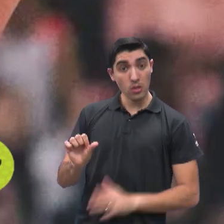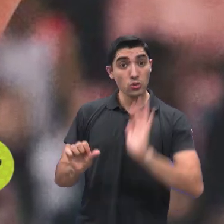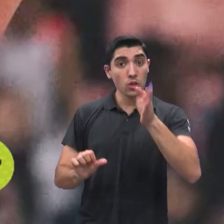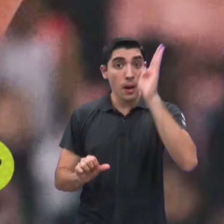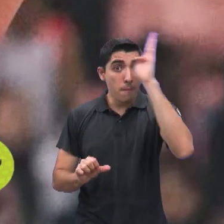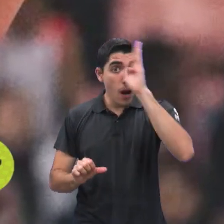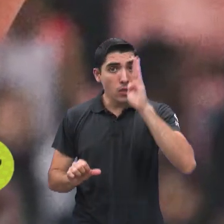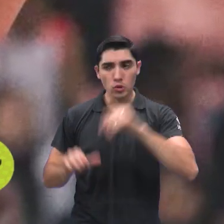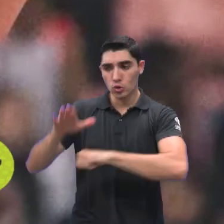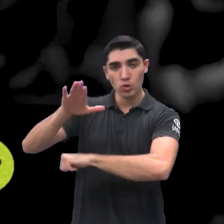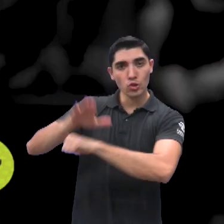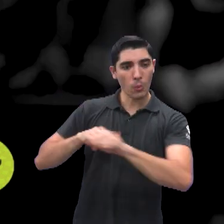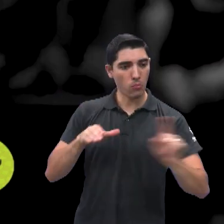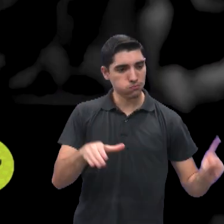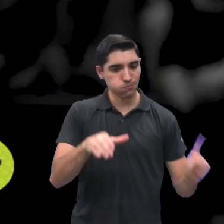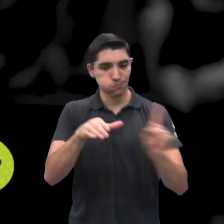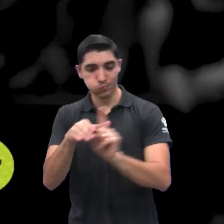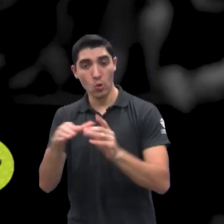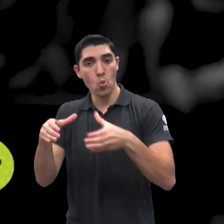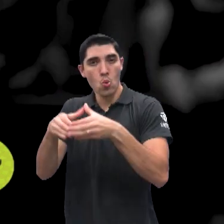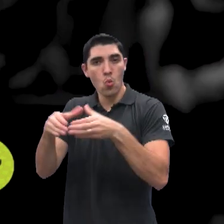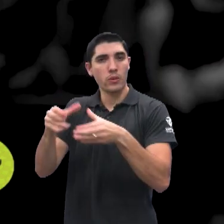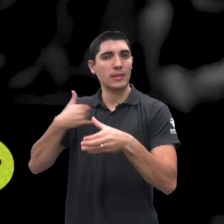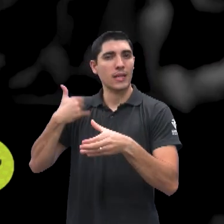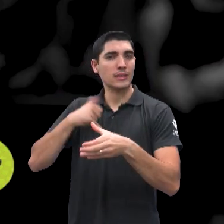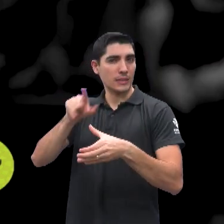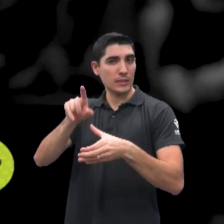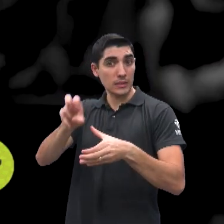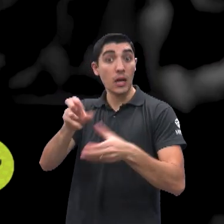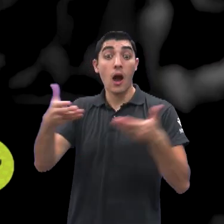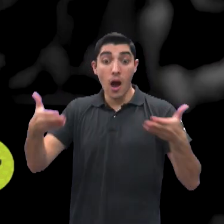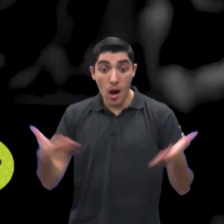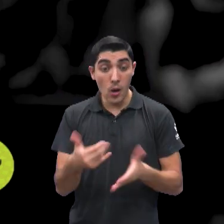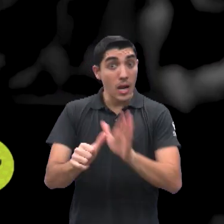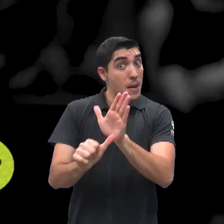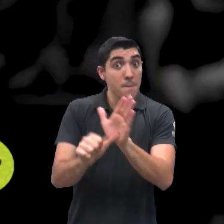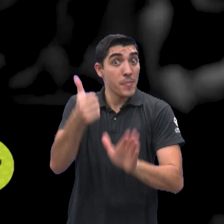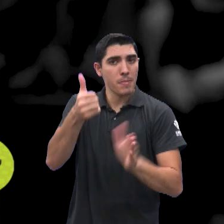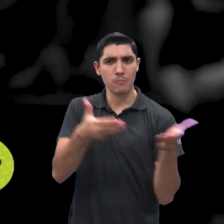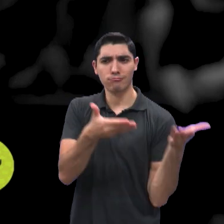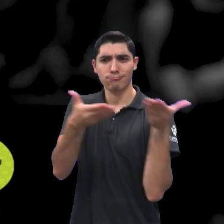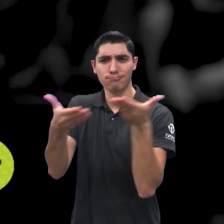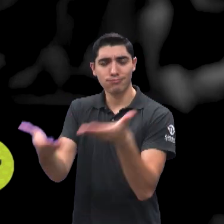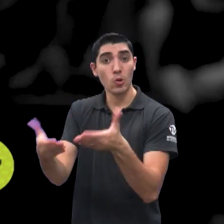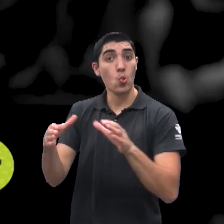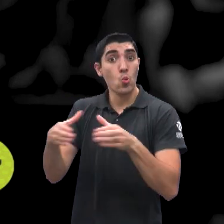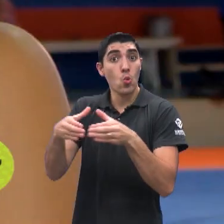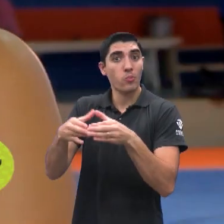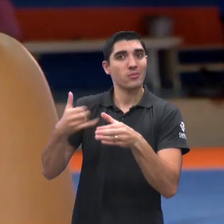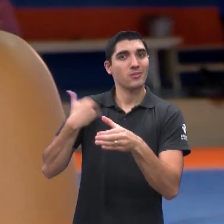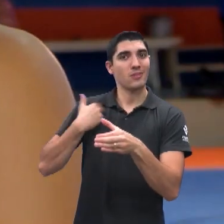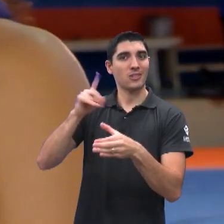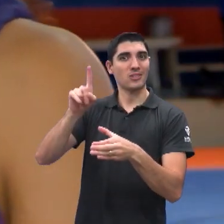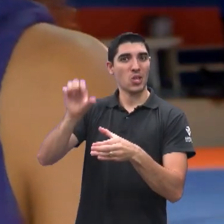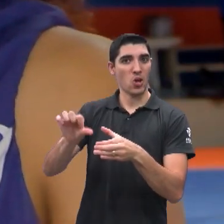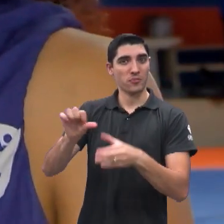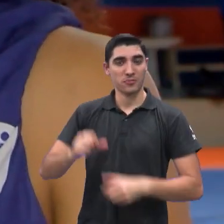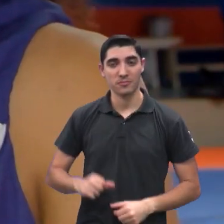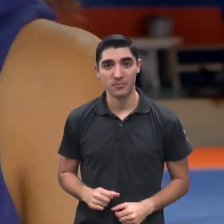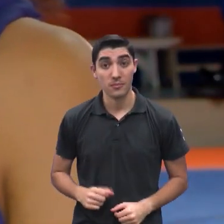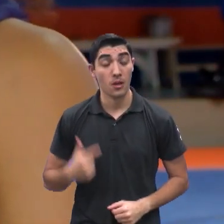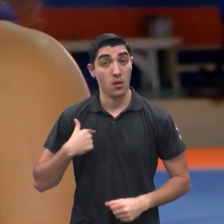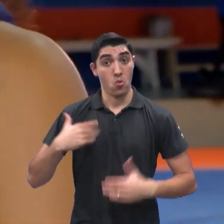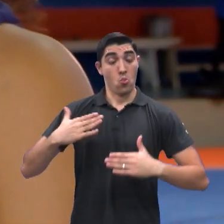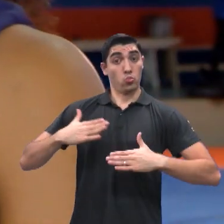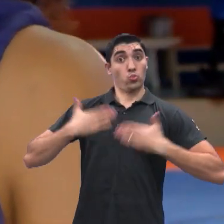na categoria Sub-15 e agora vai compor pela primeira vez o selecionado no Sub-19. Foi uma surpresa, mas era